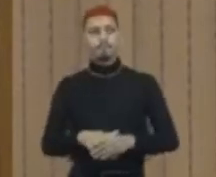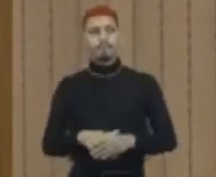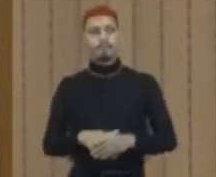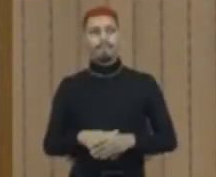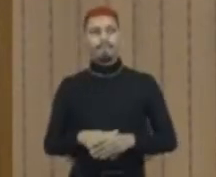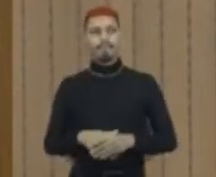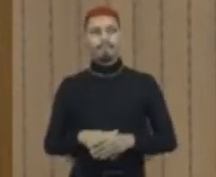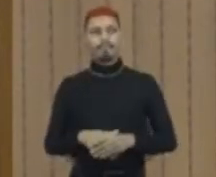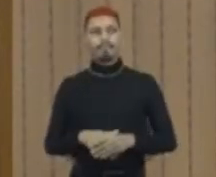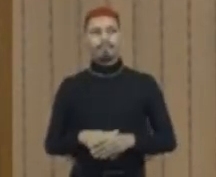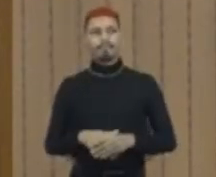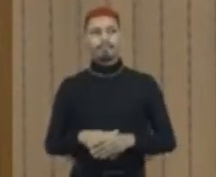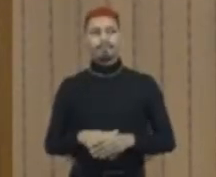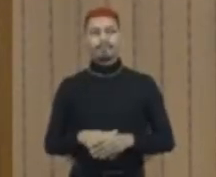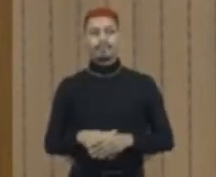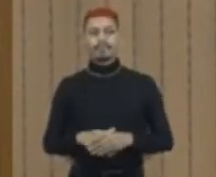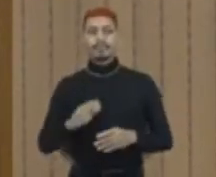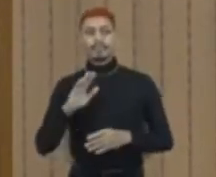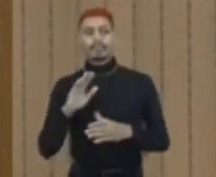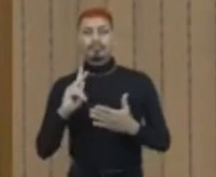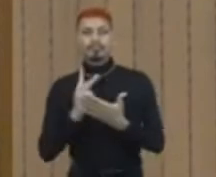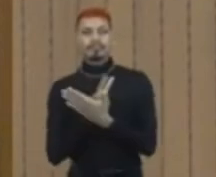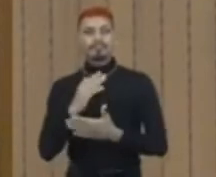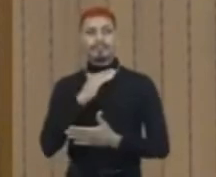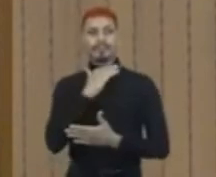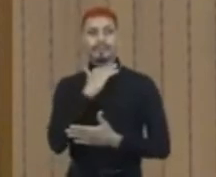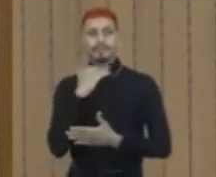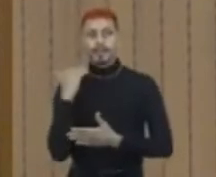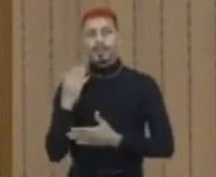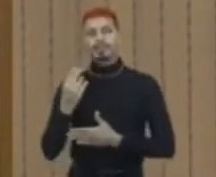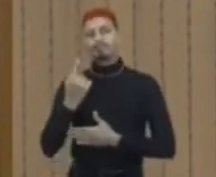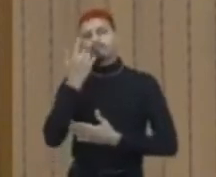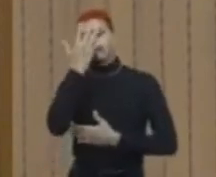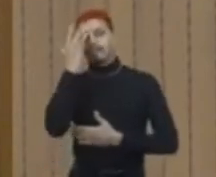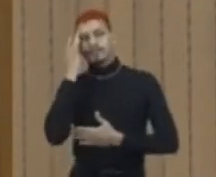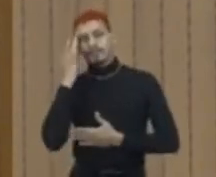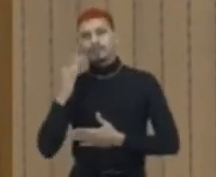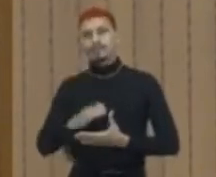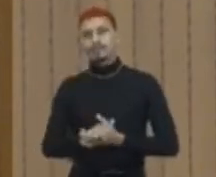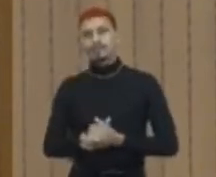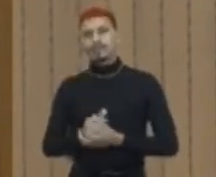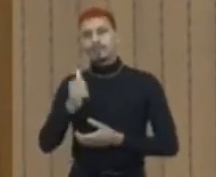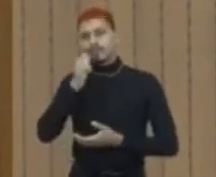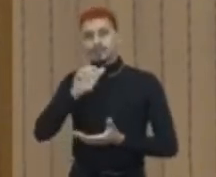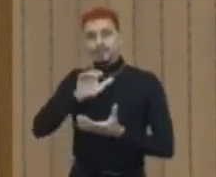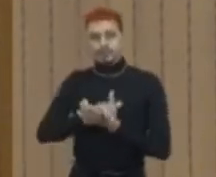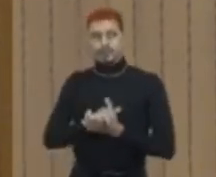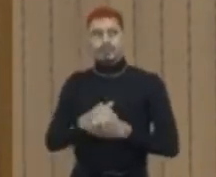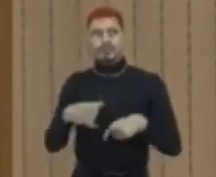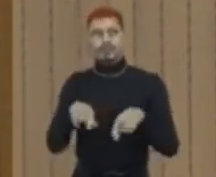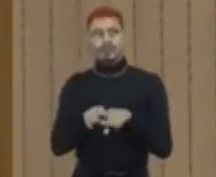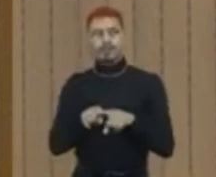e tive uma perda muito muito sensível nos últimos anos, no último ano, que foi minha esposa Cíntia, faleceu de